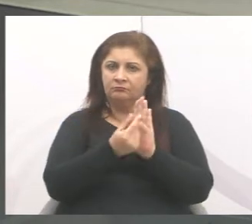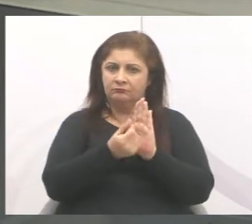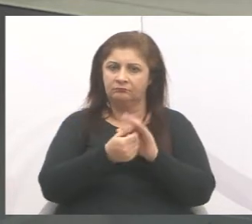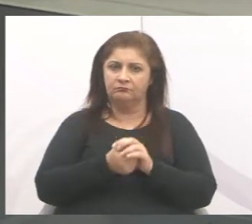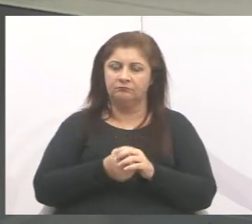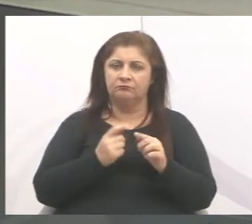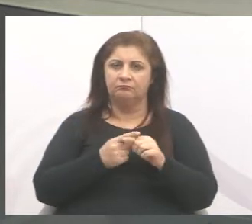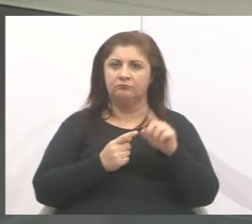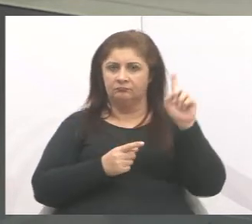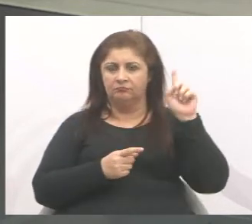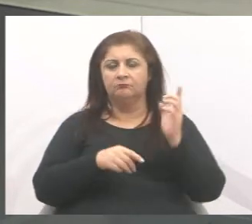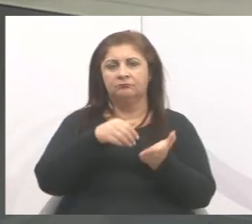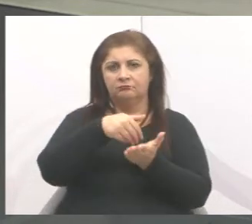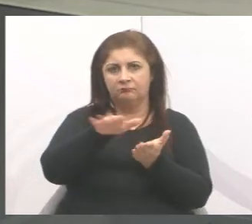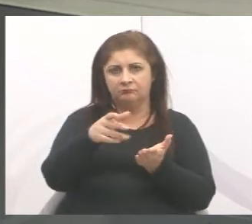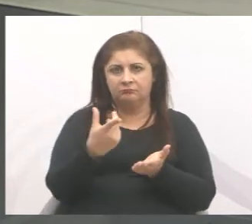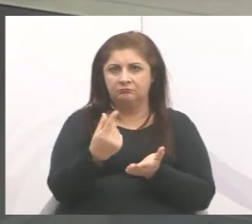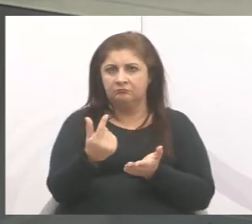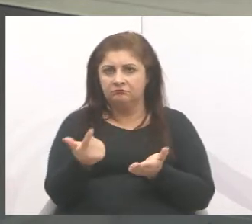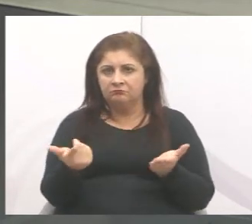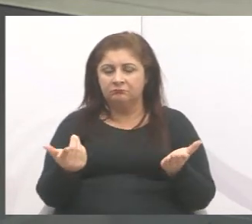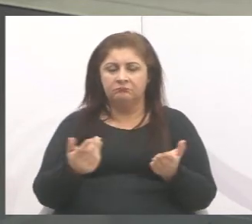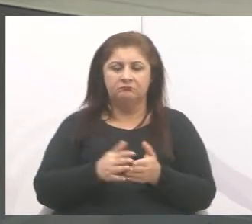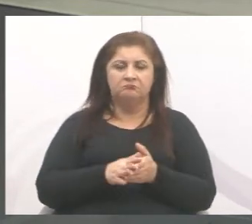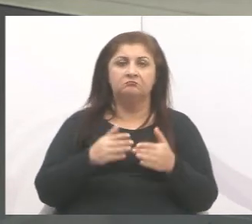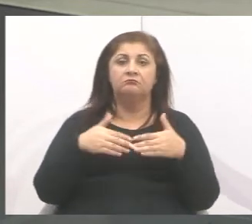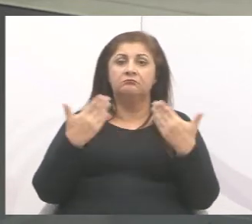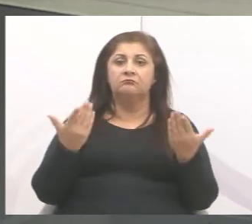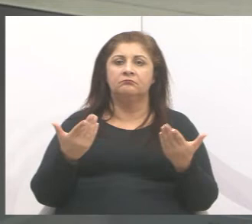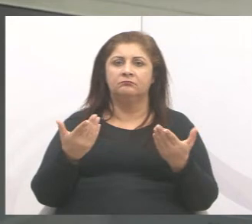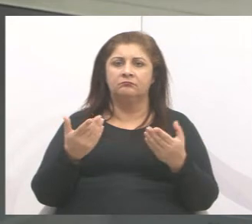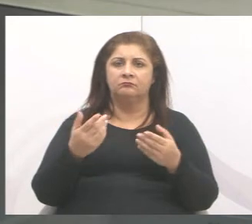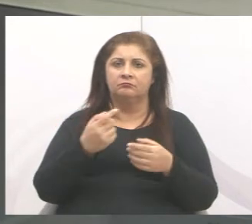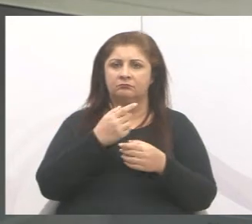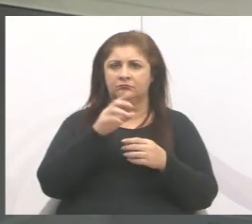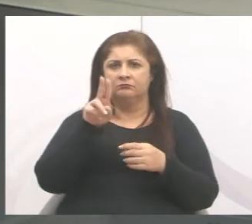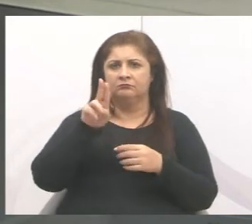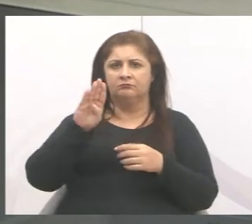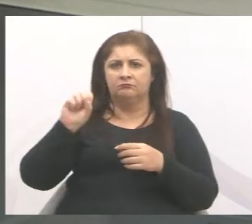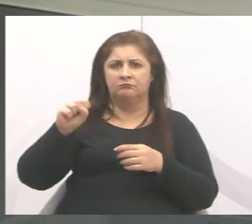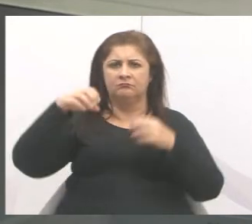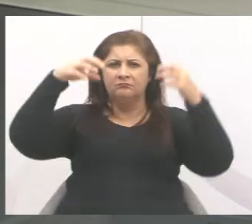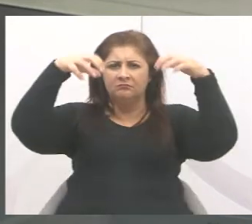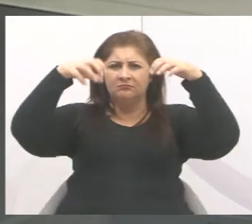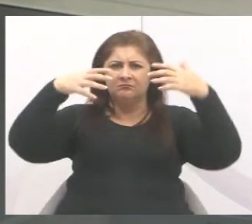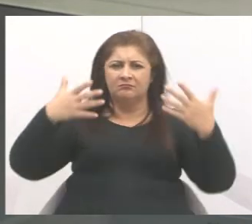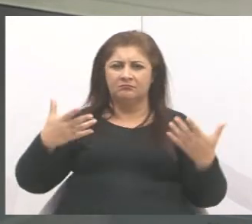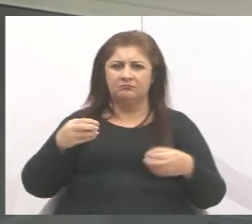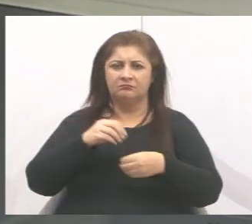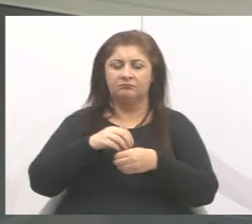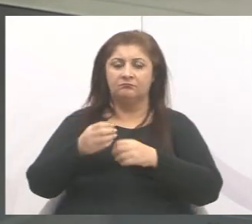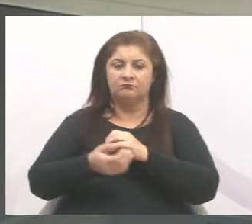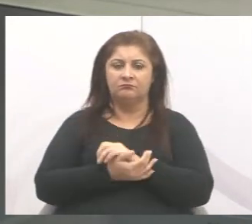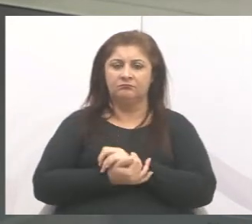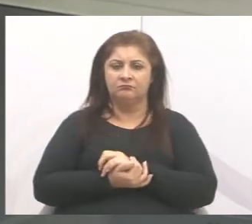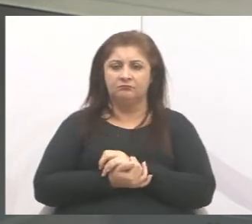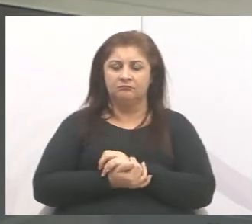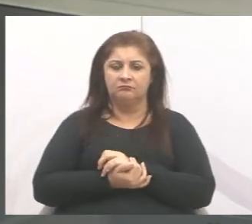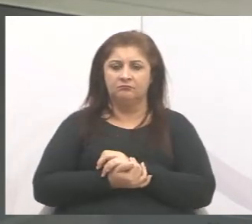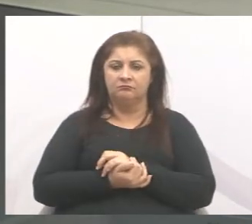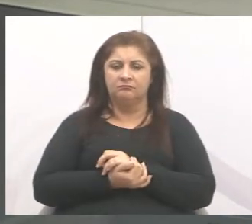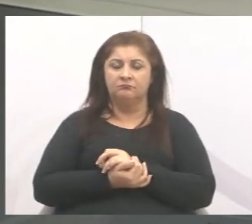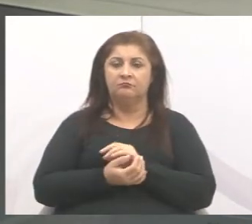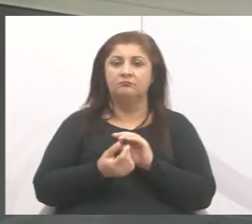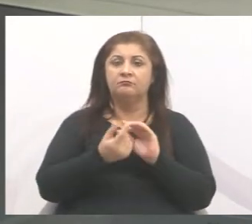eu já mandei a emenda impositiva, aí não apareceu a emenda impositiva e está chovendo lá dentro. E aí fica ruim para nós. E também... O orçamento,